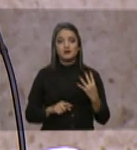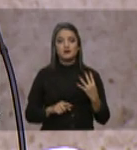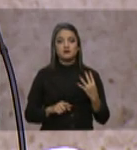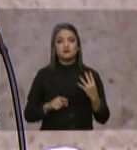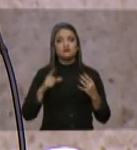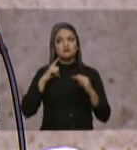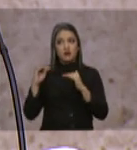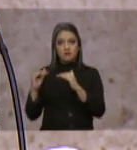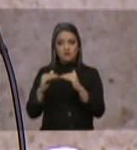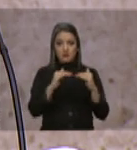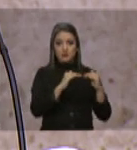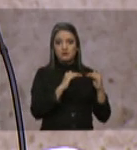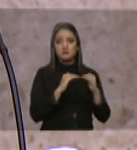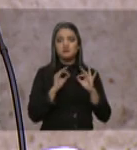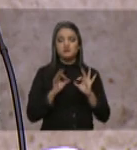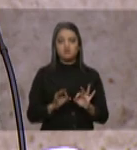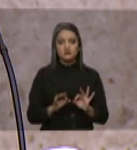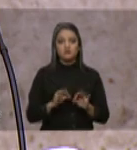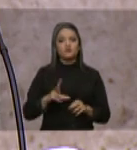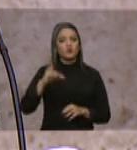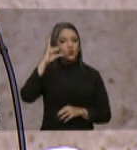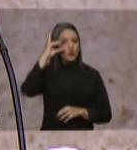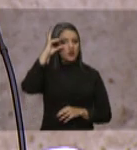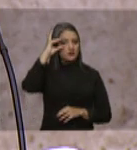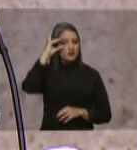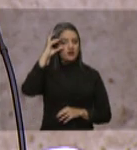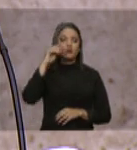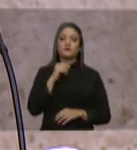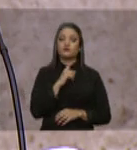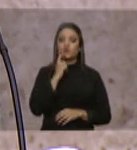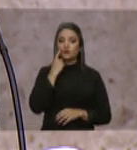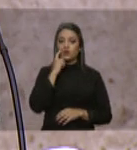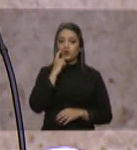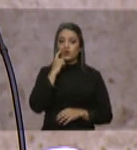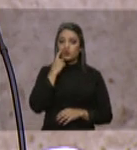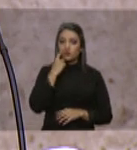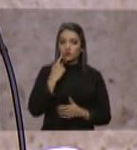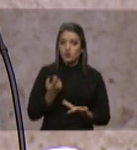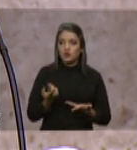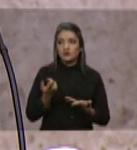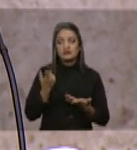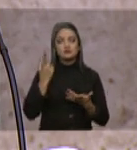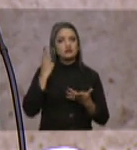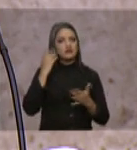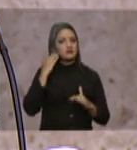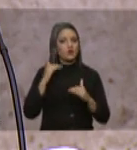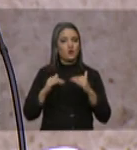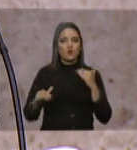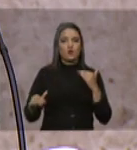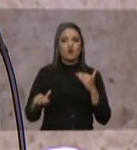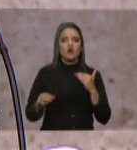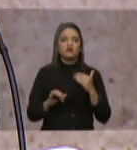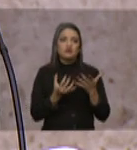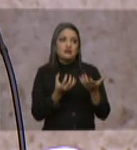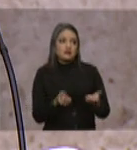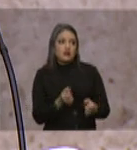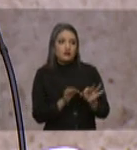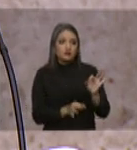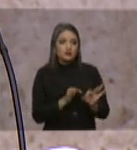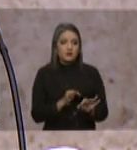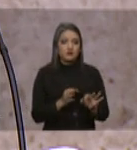conformes porque Ministro André e Ministro Luis Marques divergiram no conhecimento aí eu consulto os